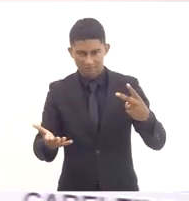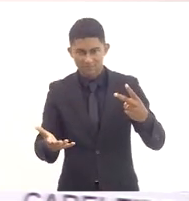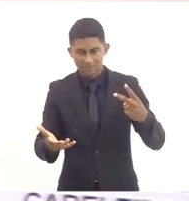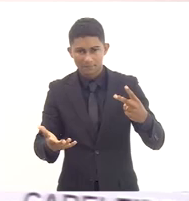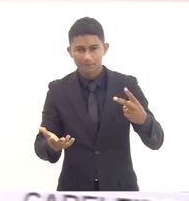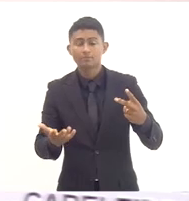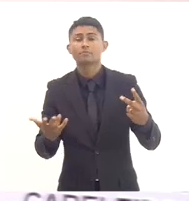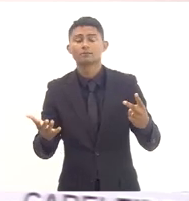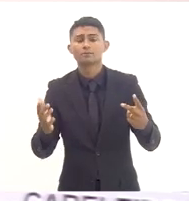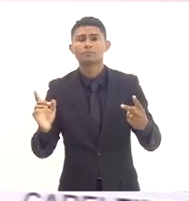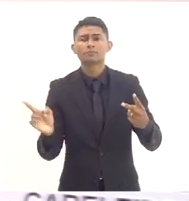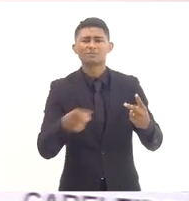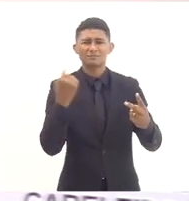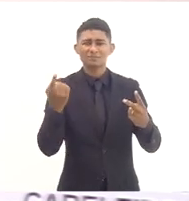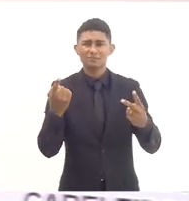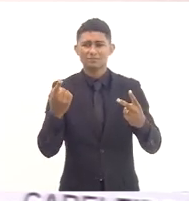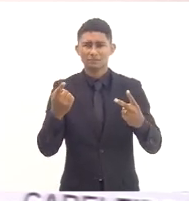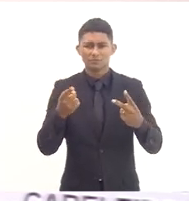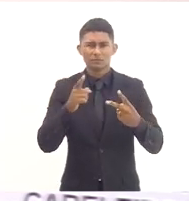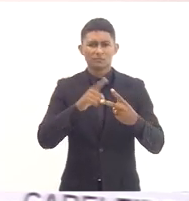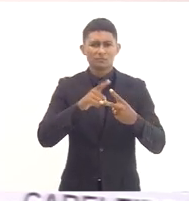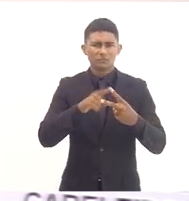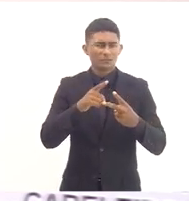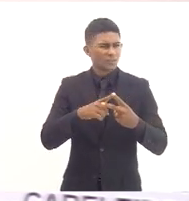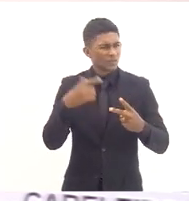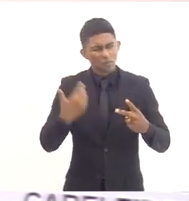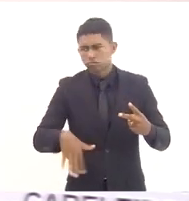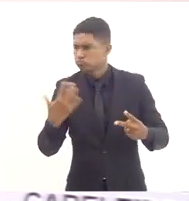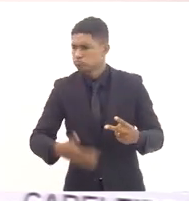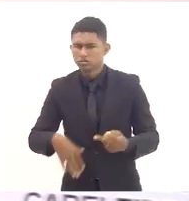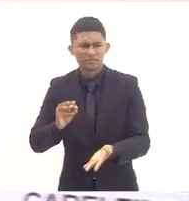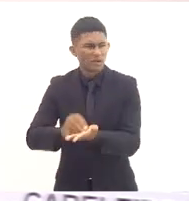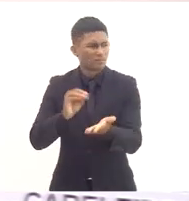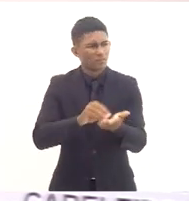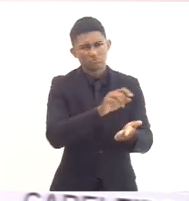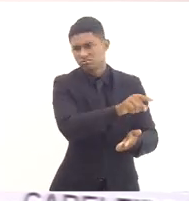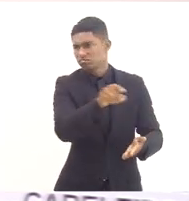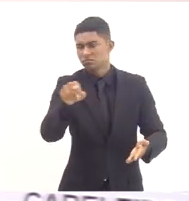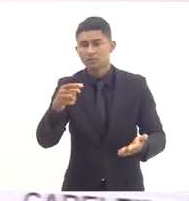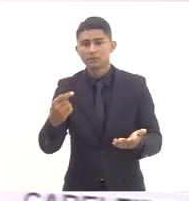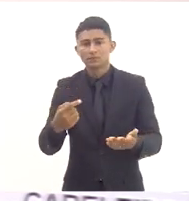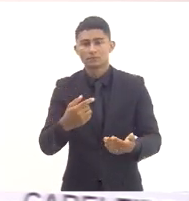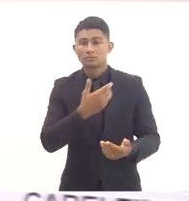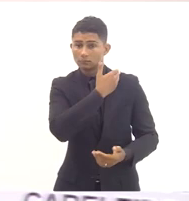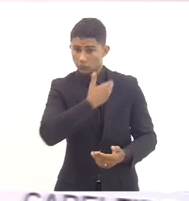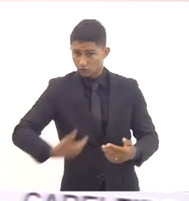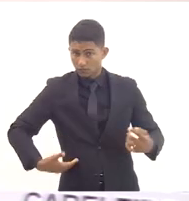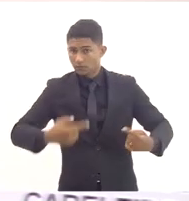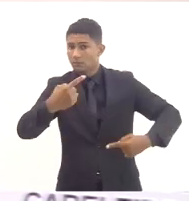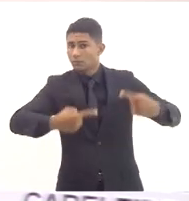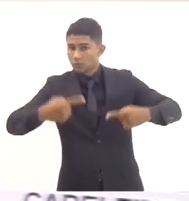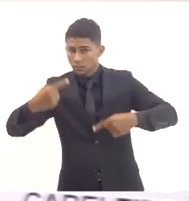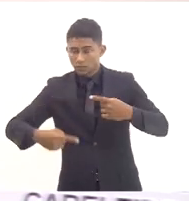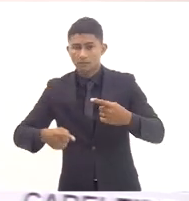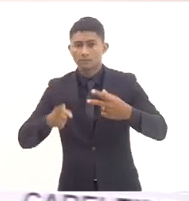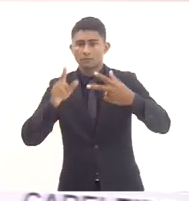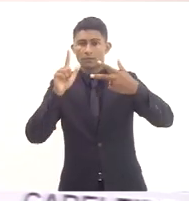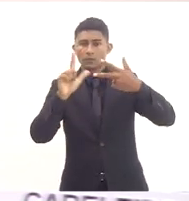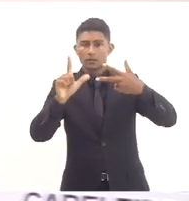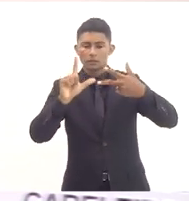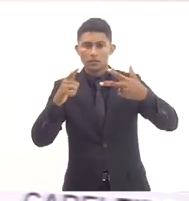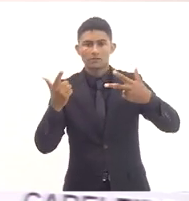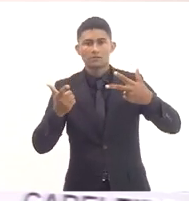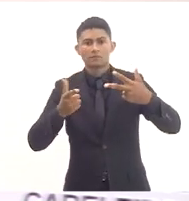e não podemos perder a nossa indignação nem com poder jurídico legislativo